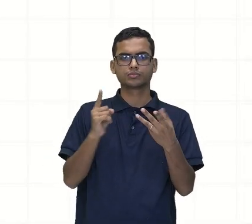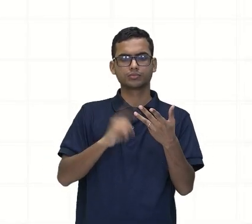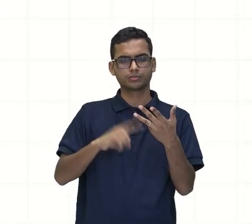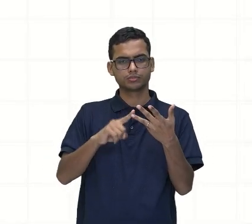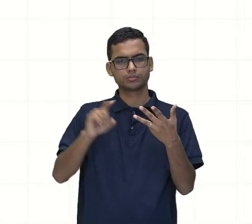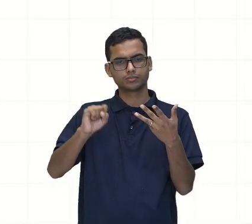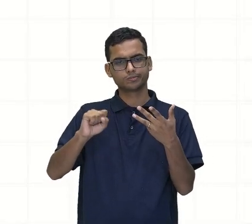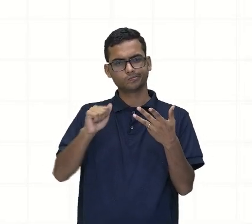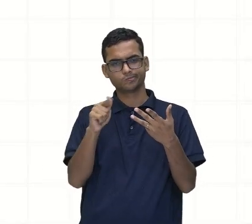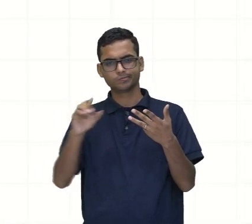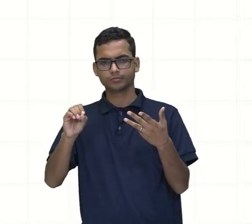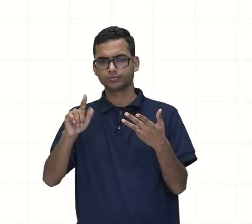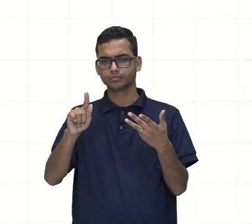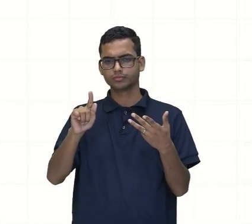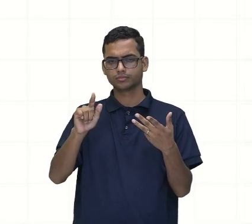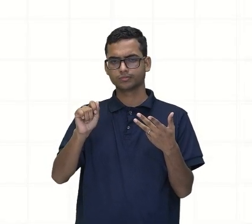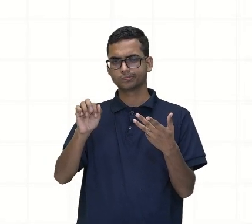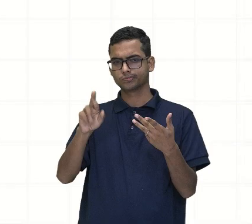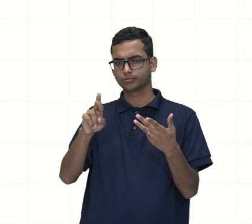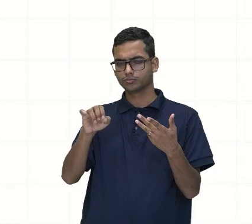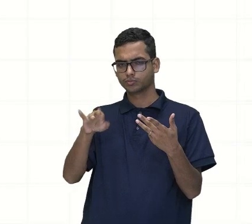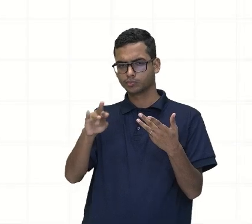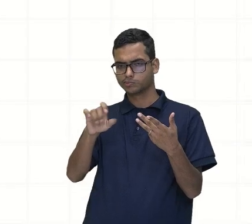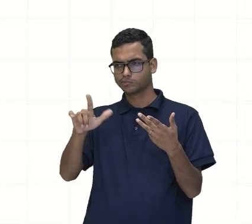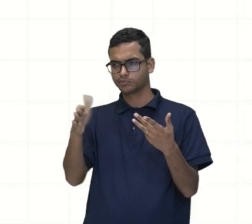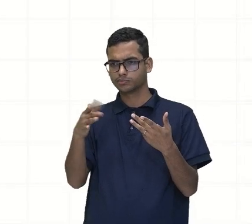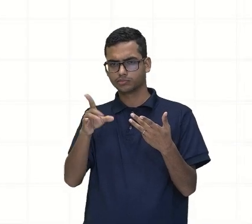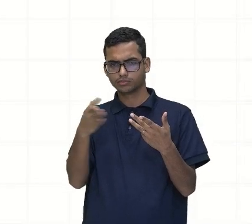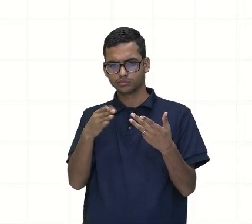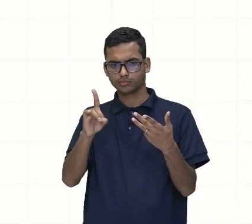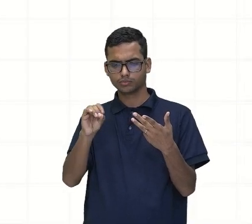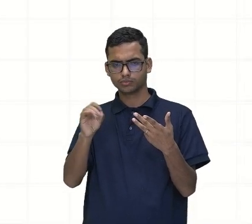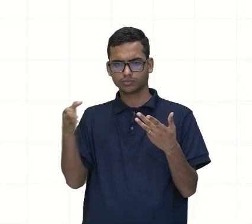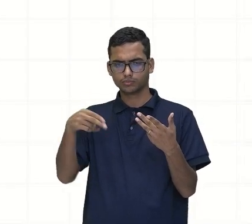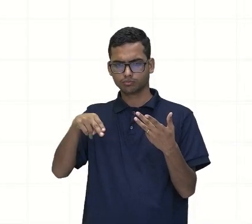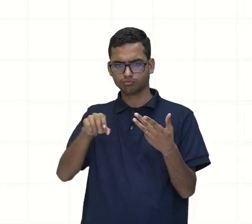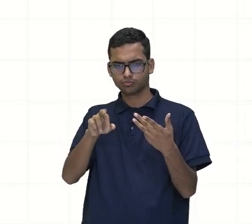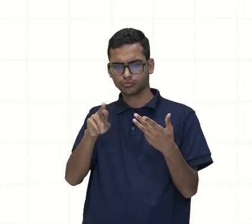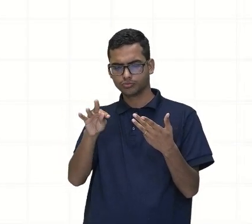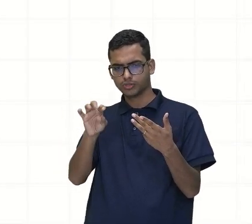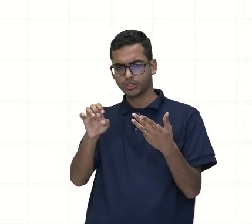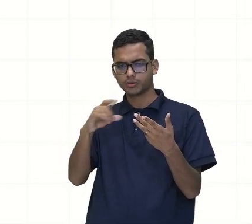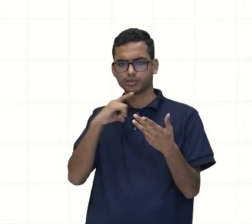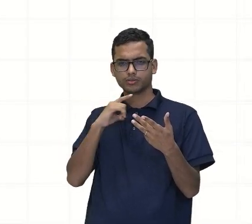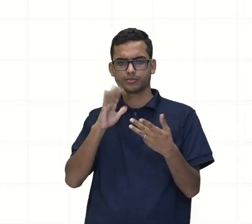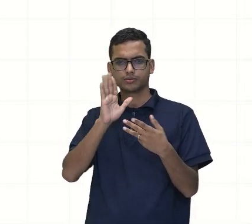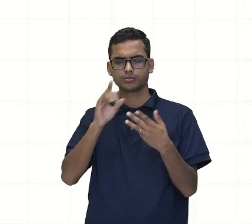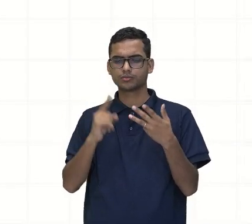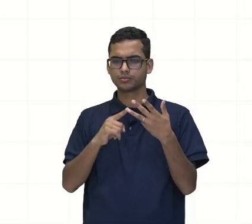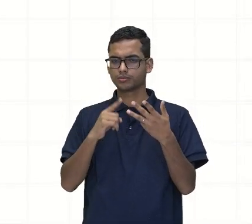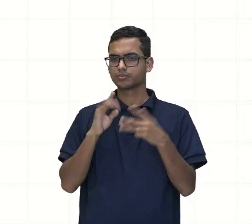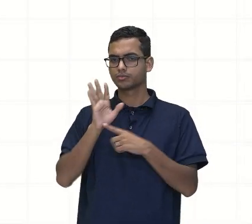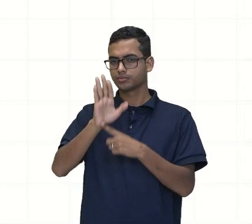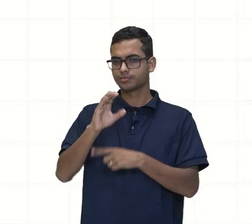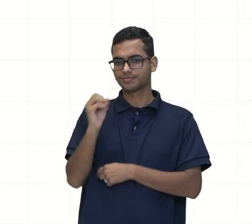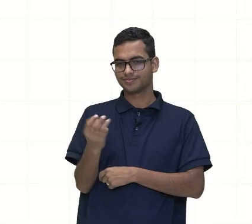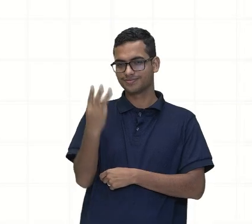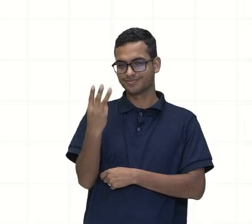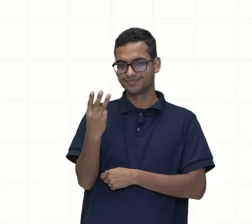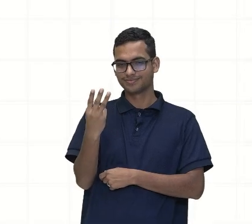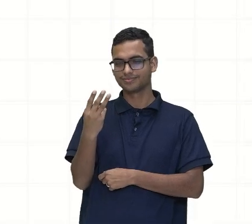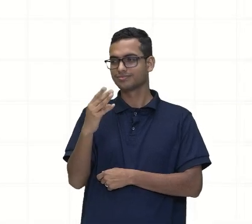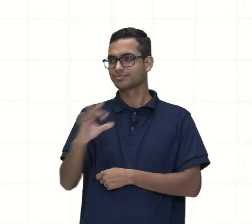do Norte, que registrou 3 graus Celsius. E a cidade de Aquidauana, que registrou 6